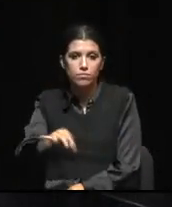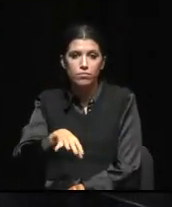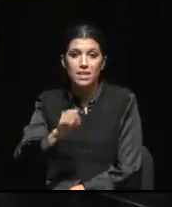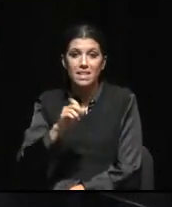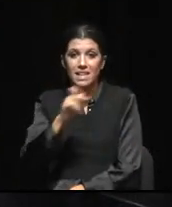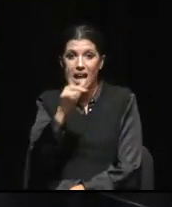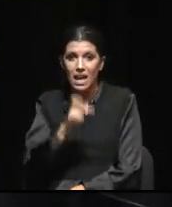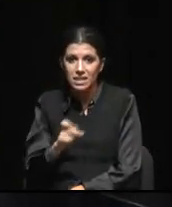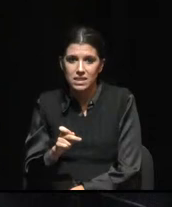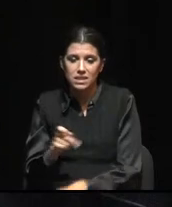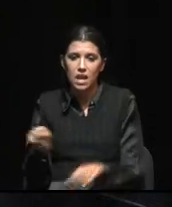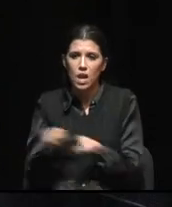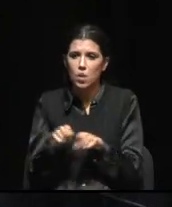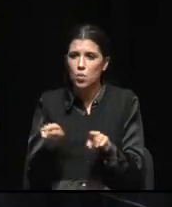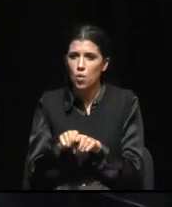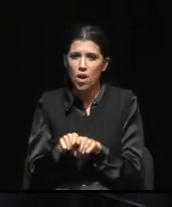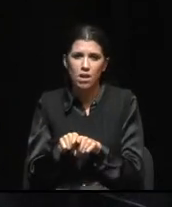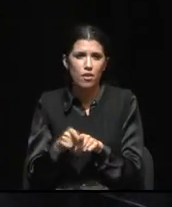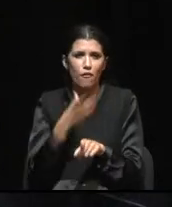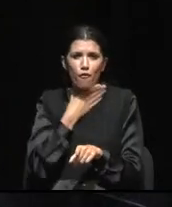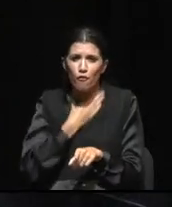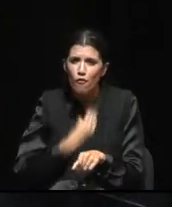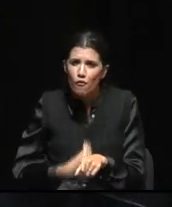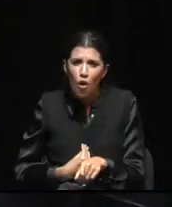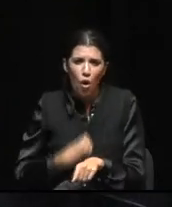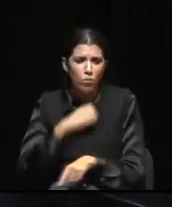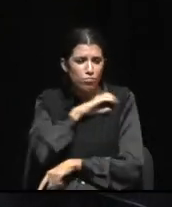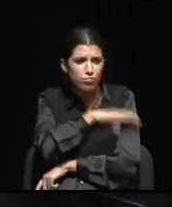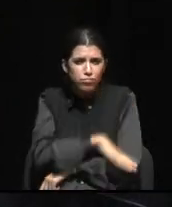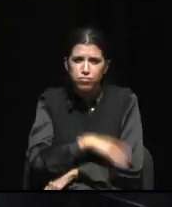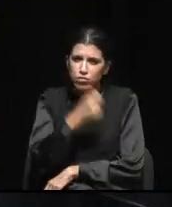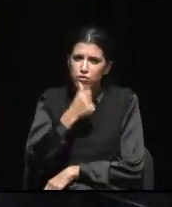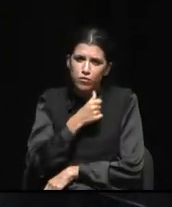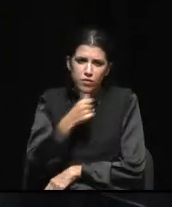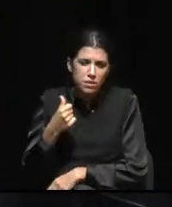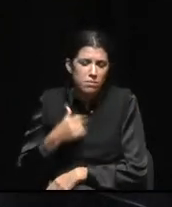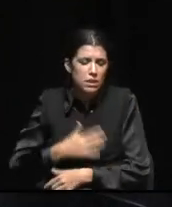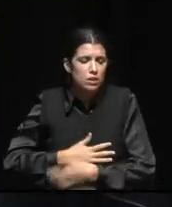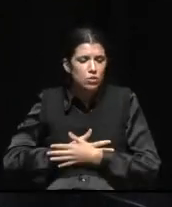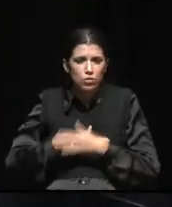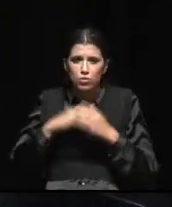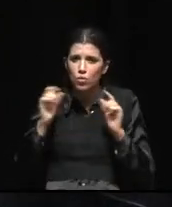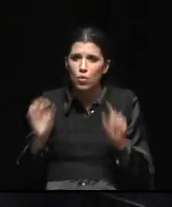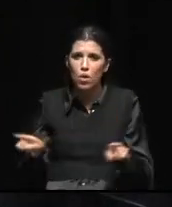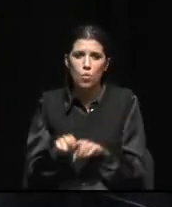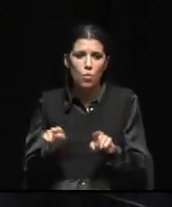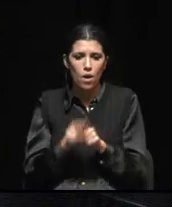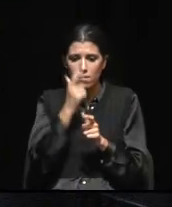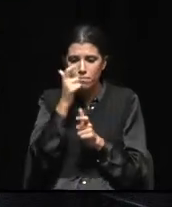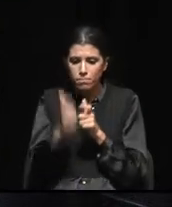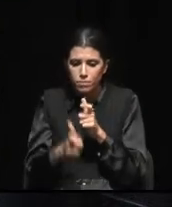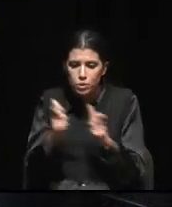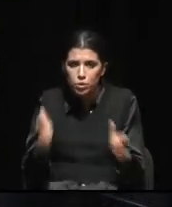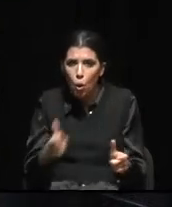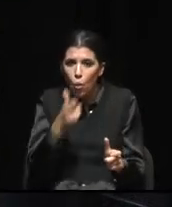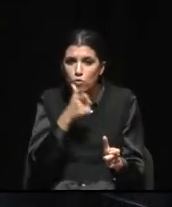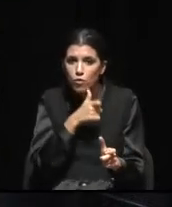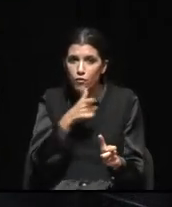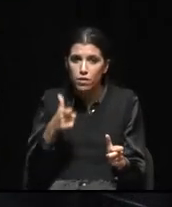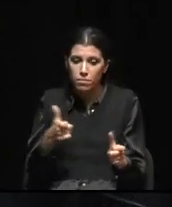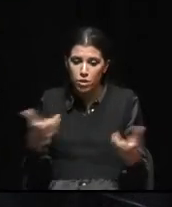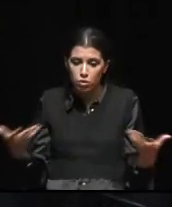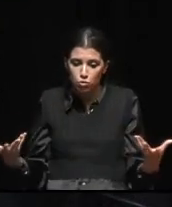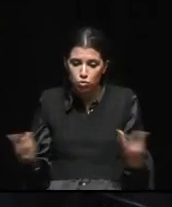enfrentar níveis horrendos de fome e sofrimento é o maior número de pessoas a sofrer